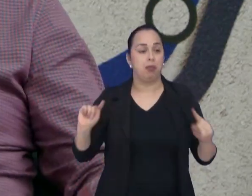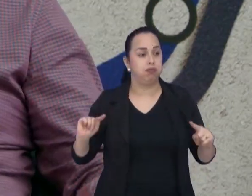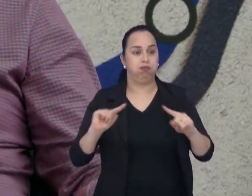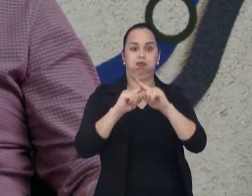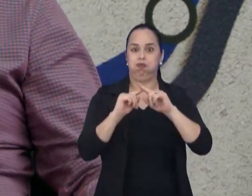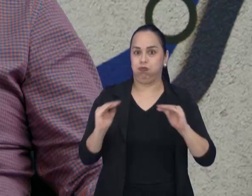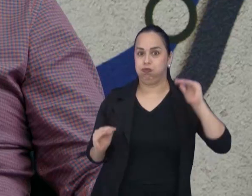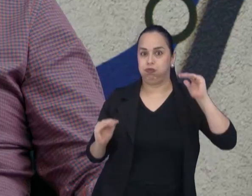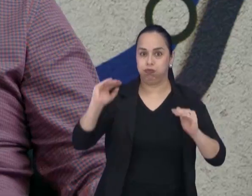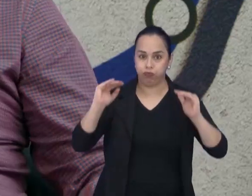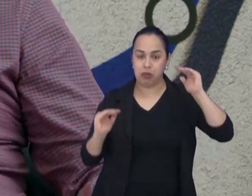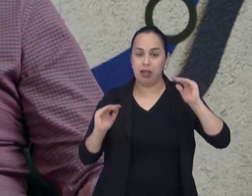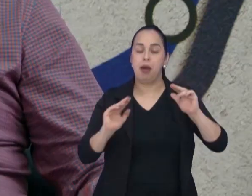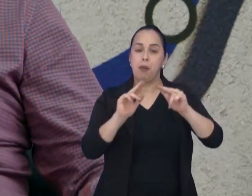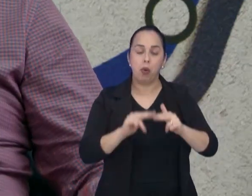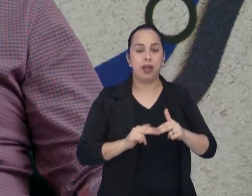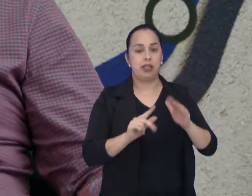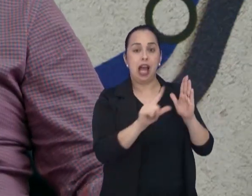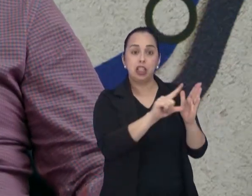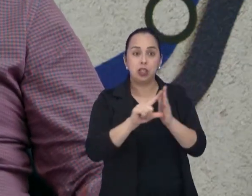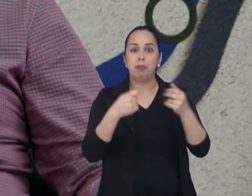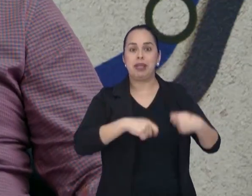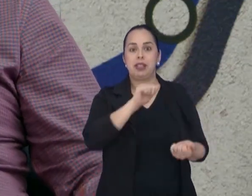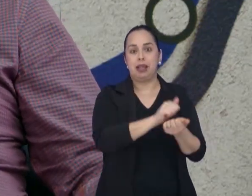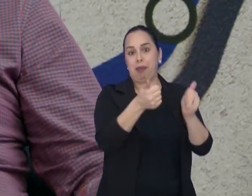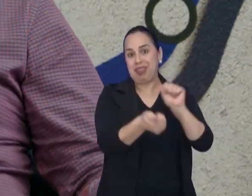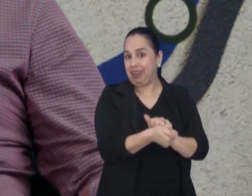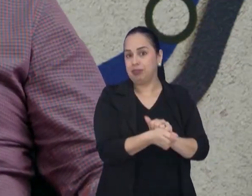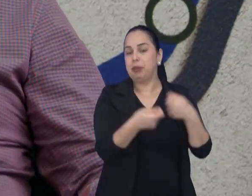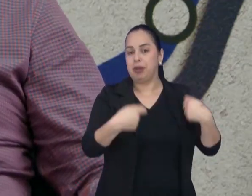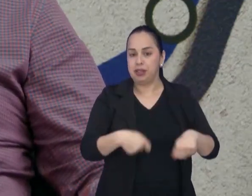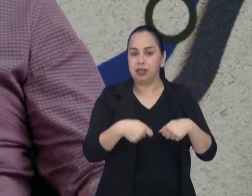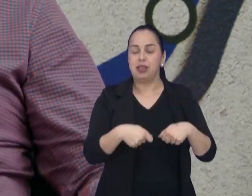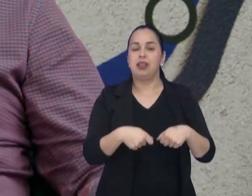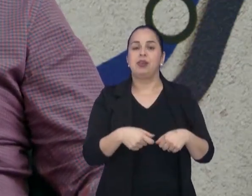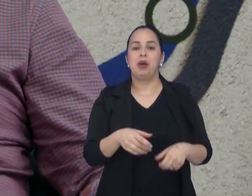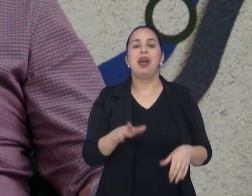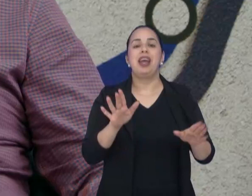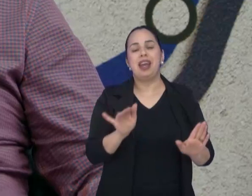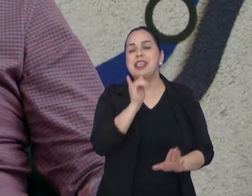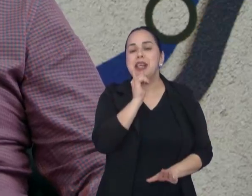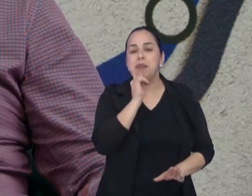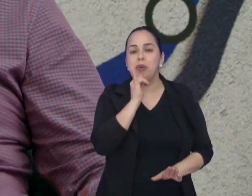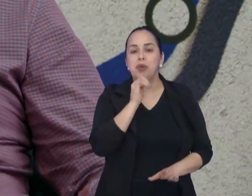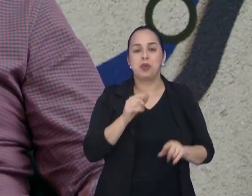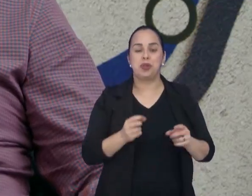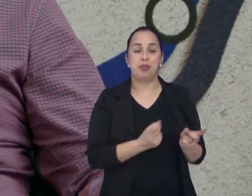comerciante, ele tem que se atualizar, né? Então, que legal colocar os seus vendedores com a roupinha,